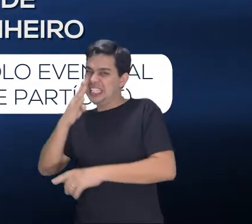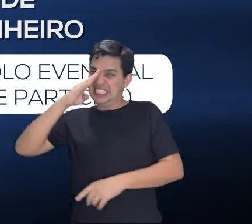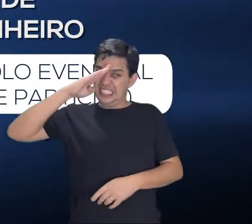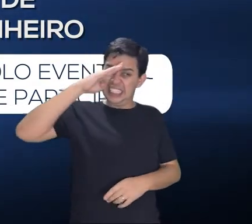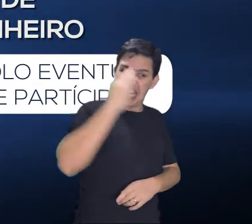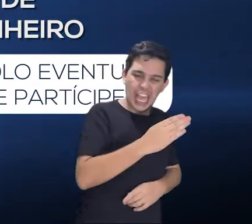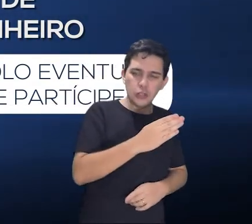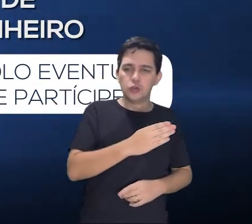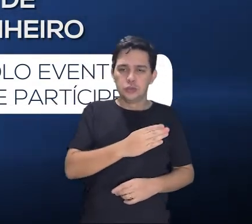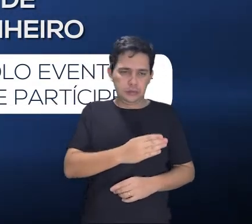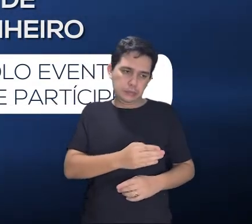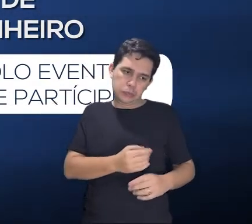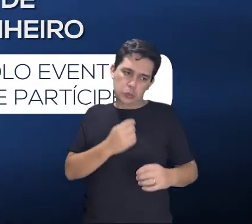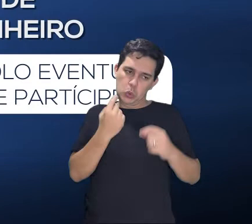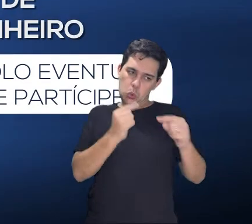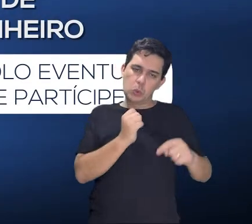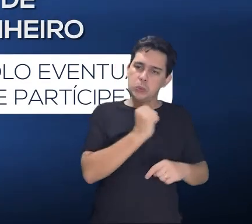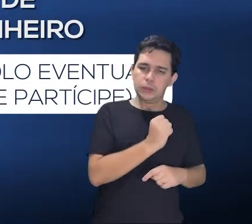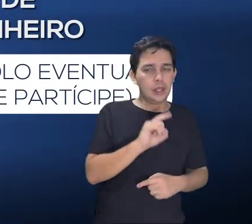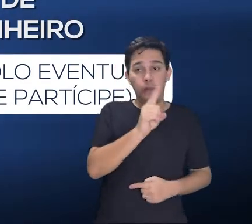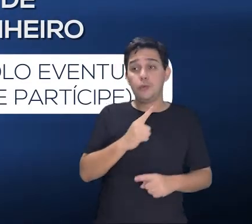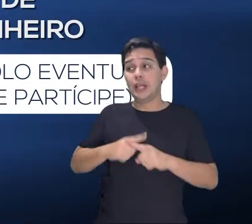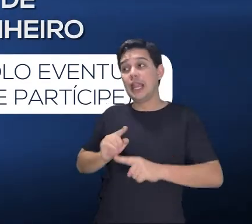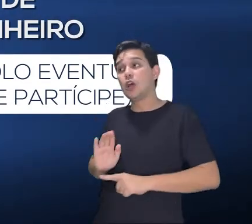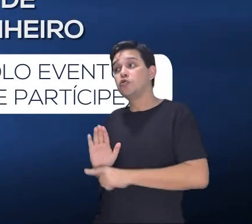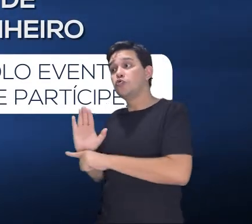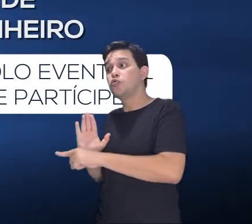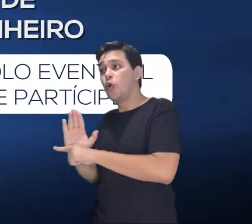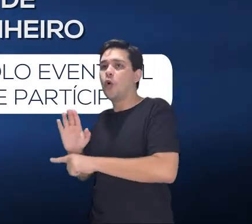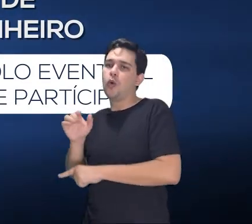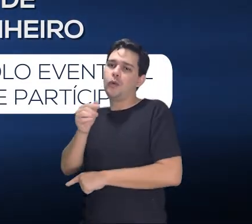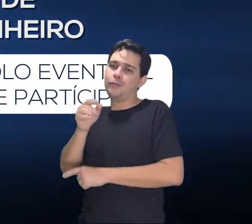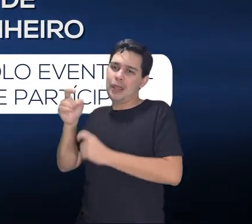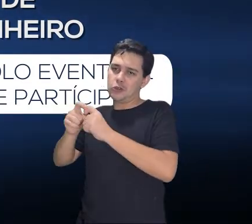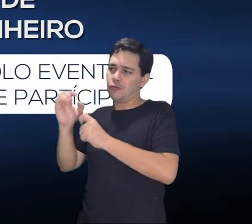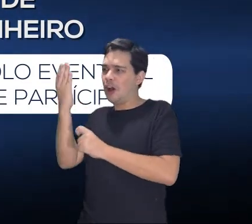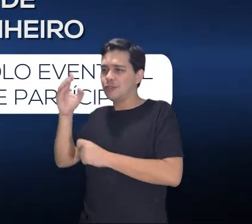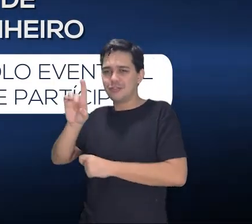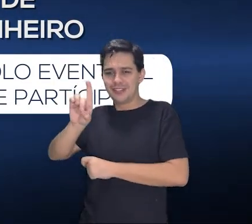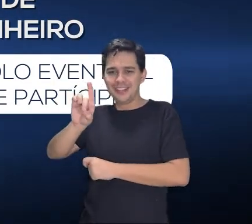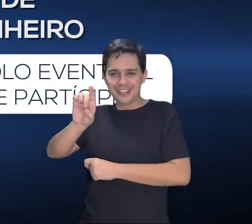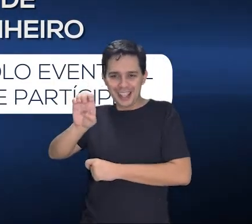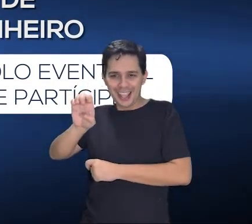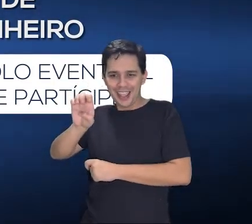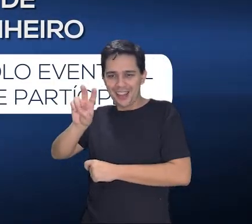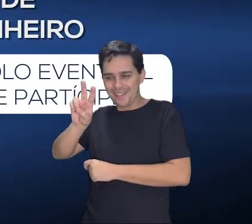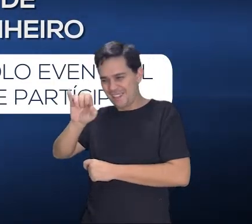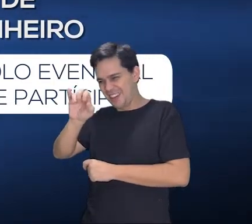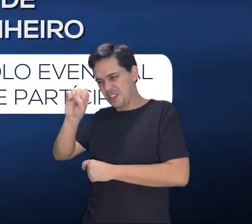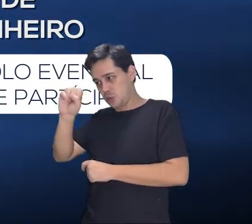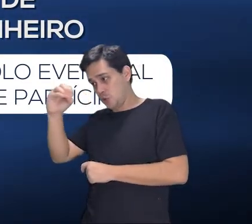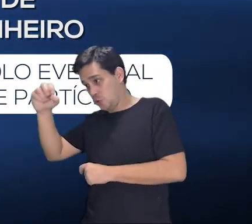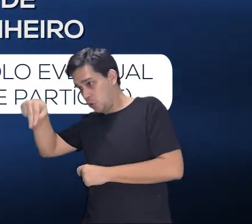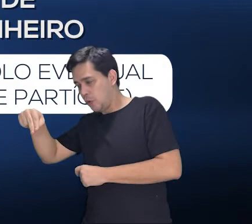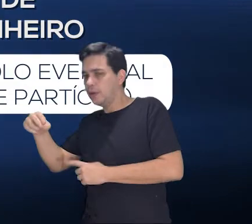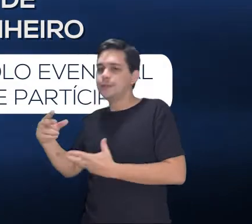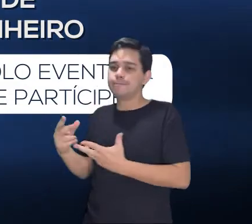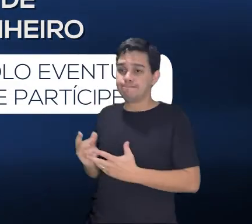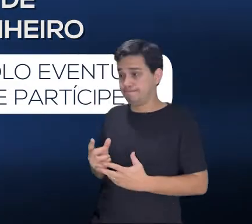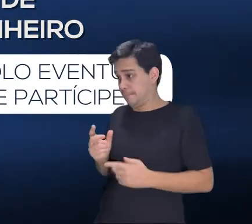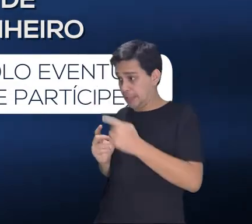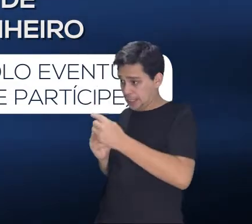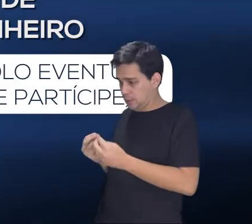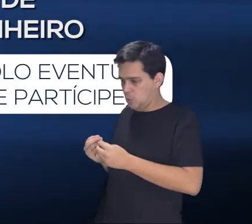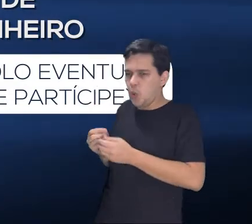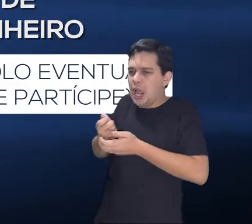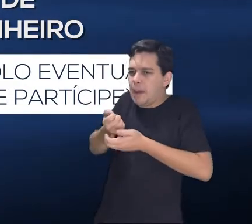ter auxiliado o Davidson, que efetivamente foi quem implantou a substância nas nádegas da vítima,